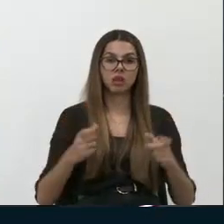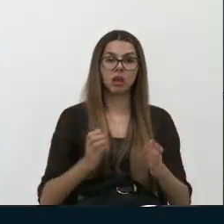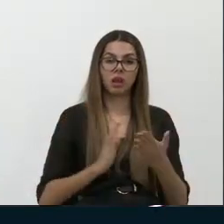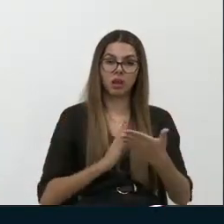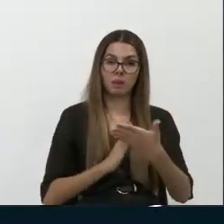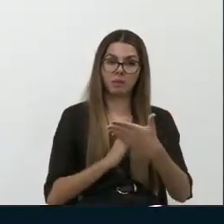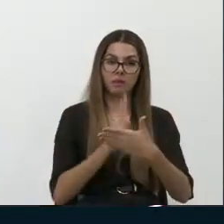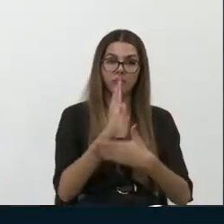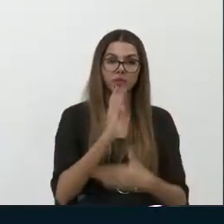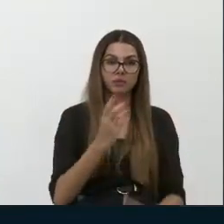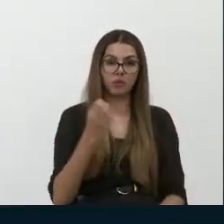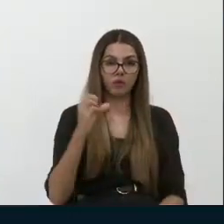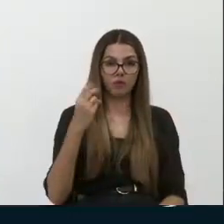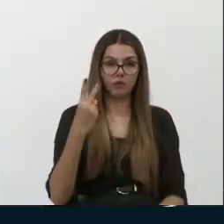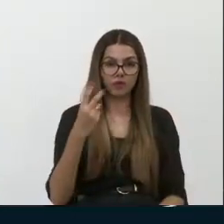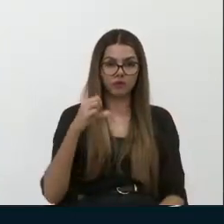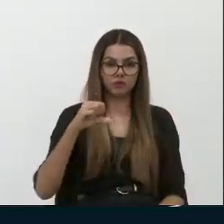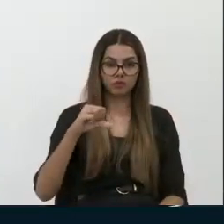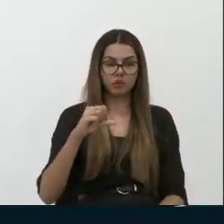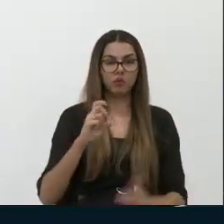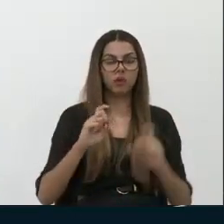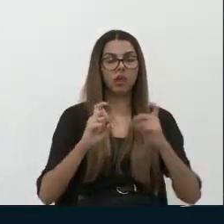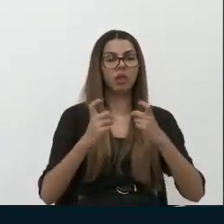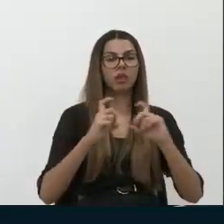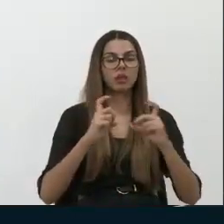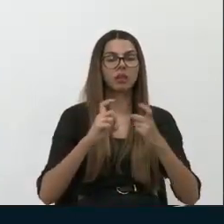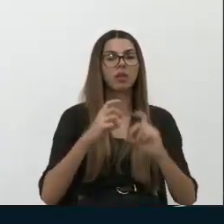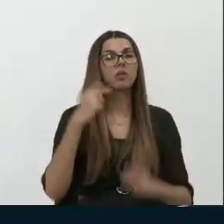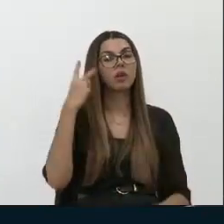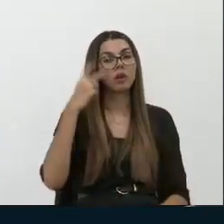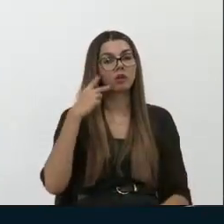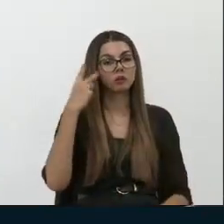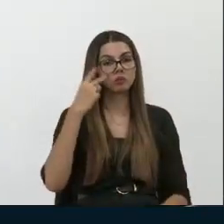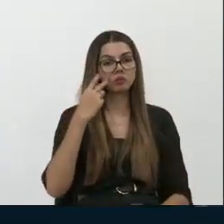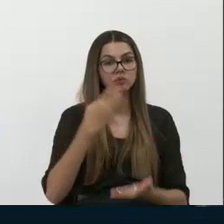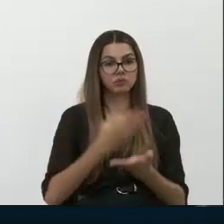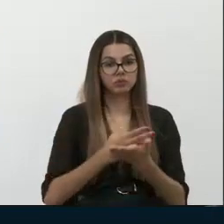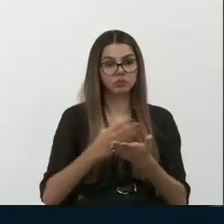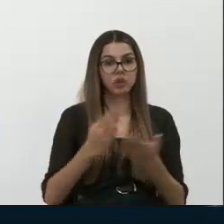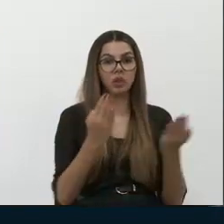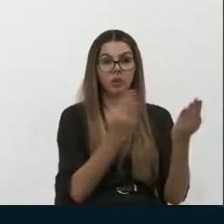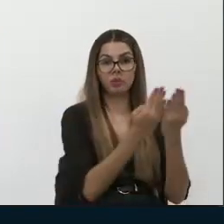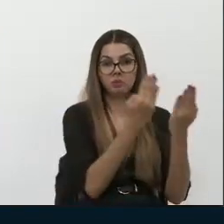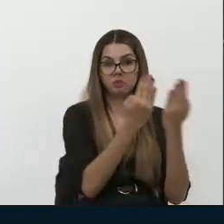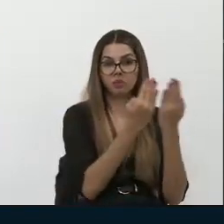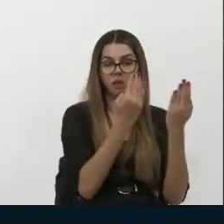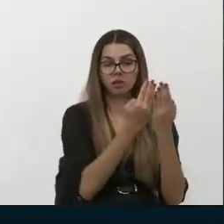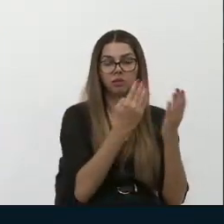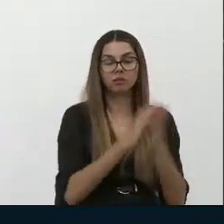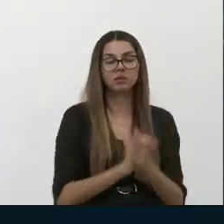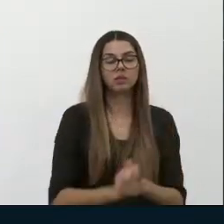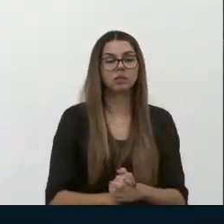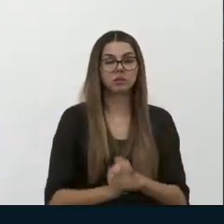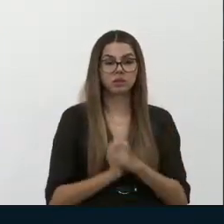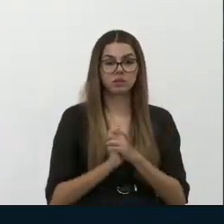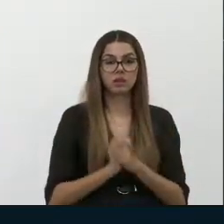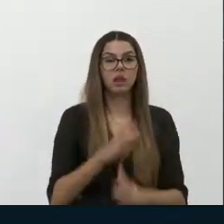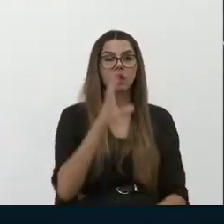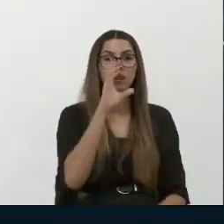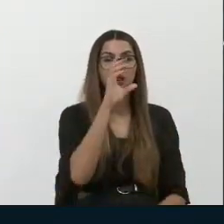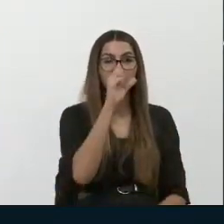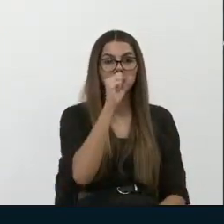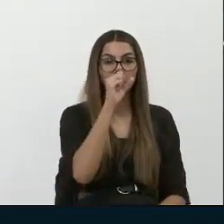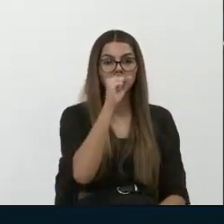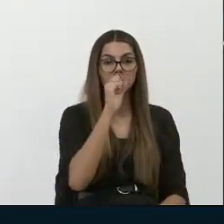29 requerimentos. Durante a sessão, os vereadores também discutiram a inauguração do Trevo do Bom Sucesso e repercutiram a sessão do último sábado, quando